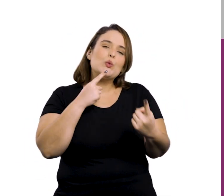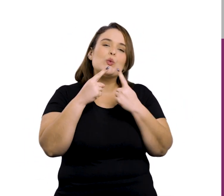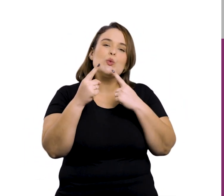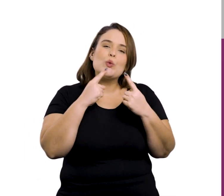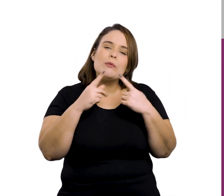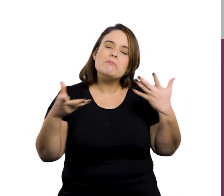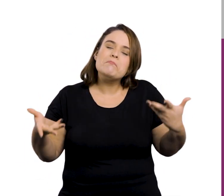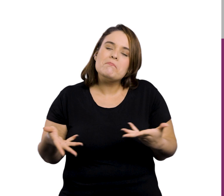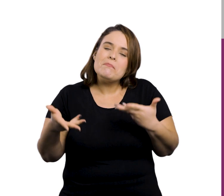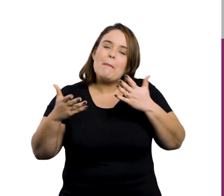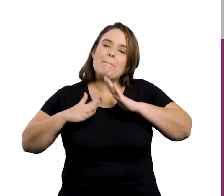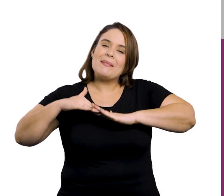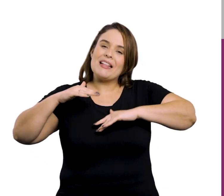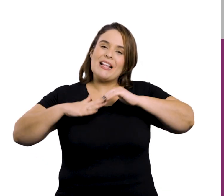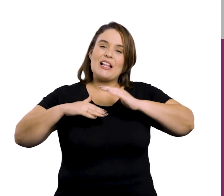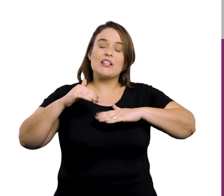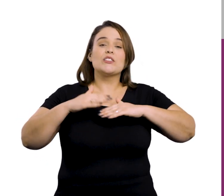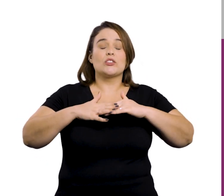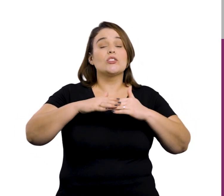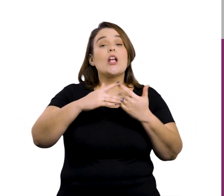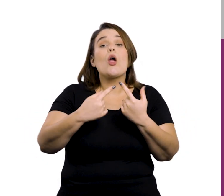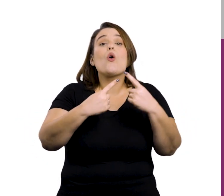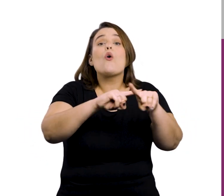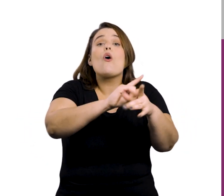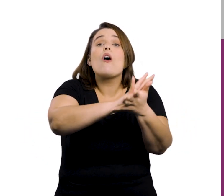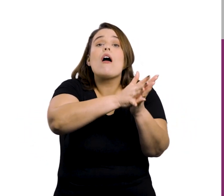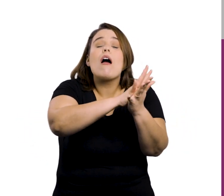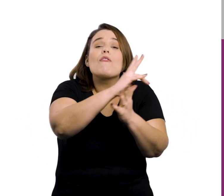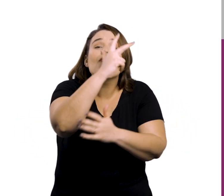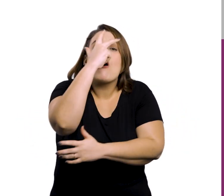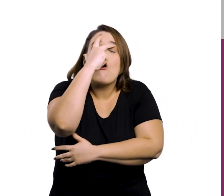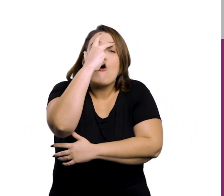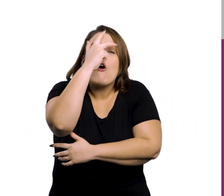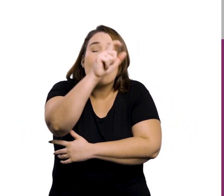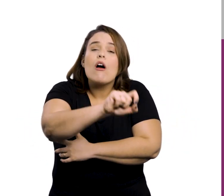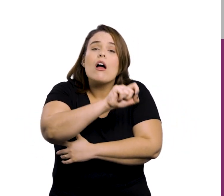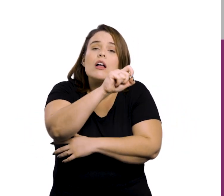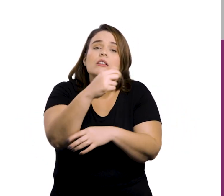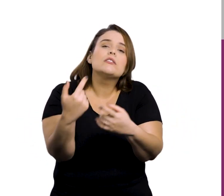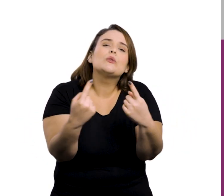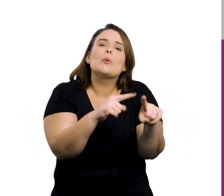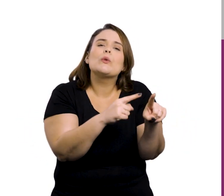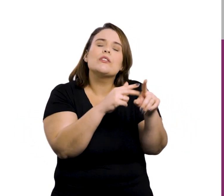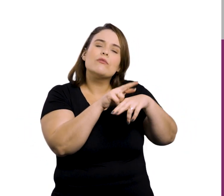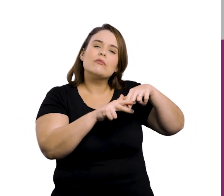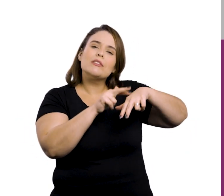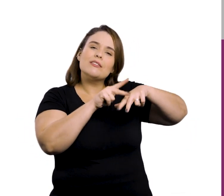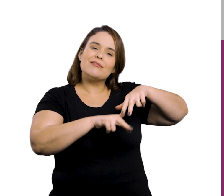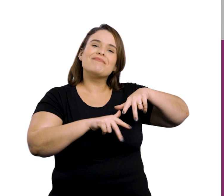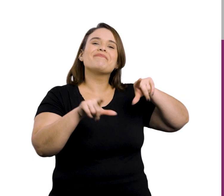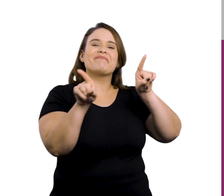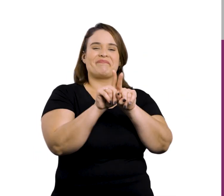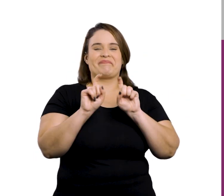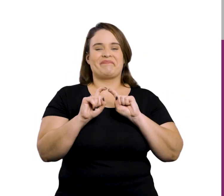de discursos que alimentam práticas discriminatórias vexatórias contra a diversidade de gênero e orientação